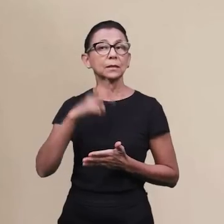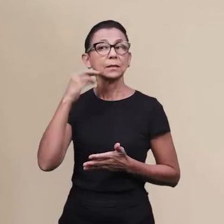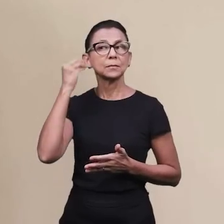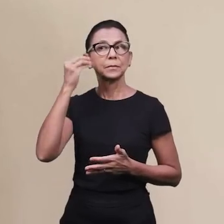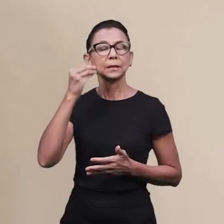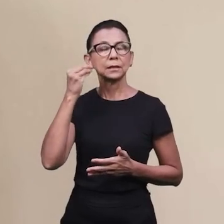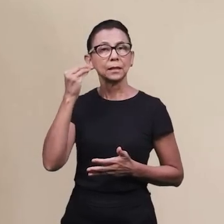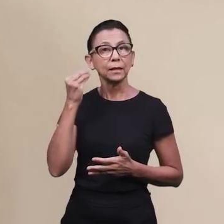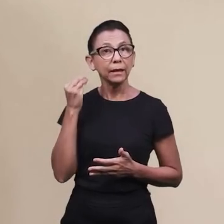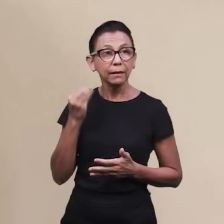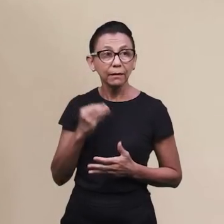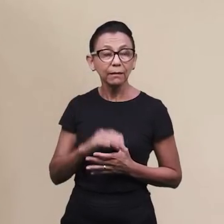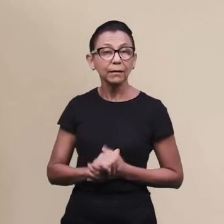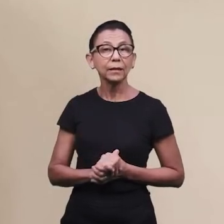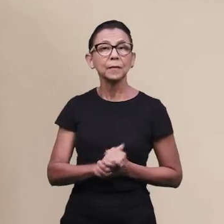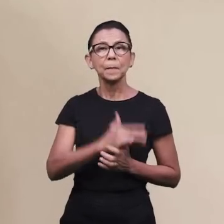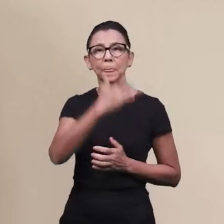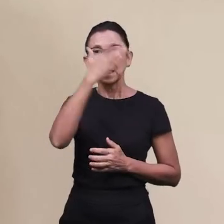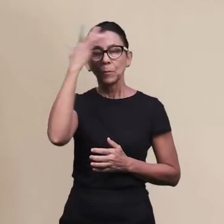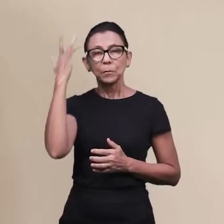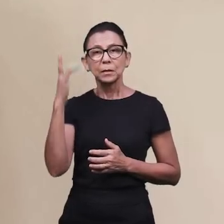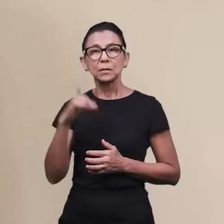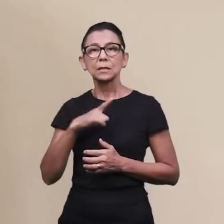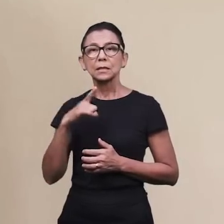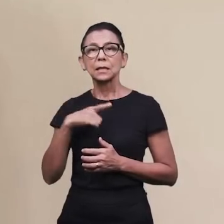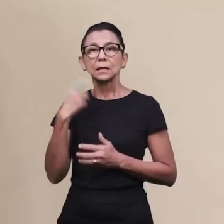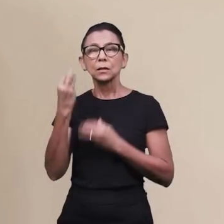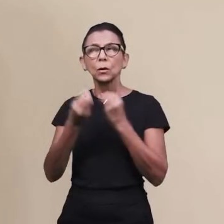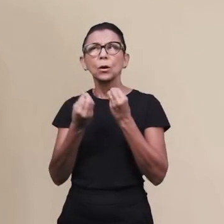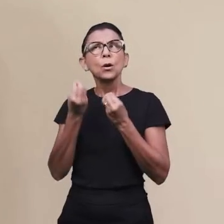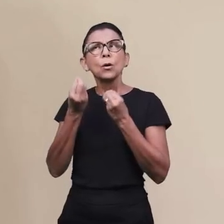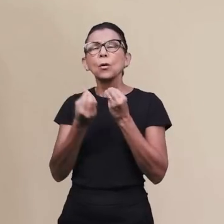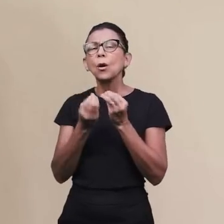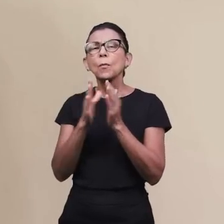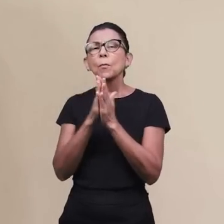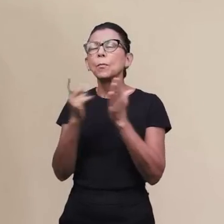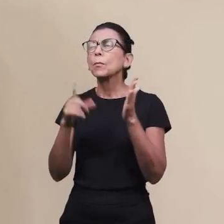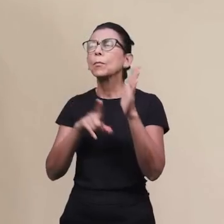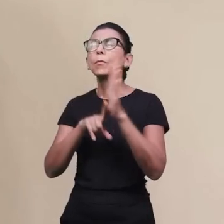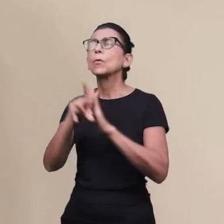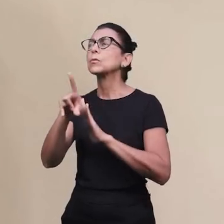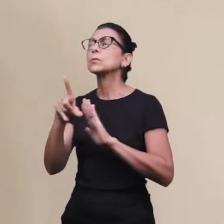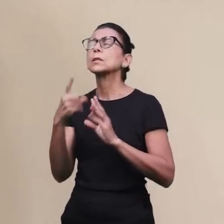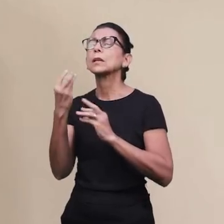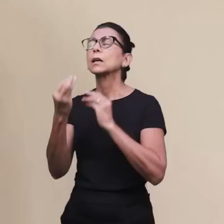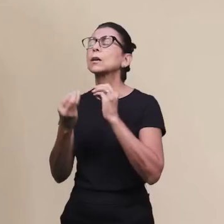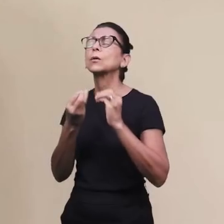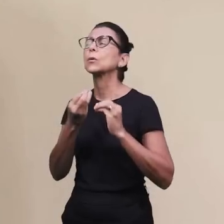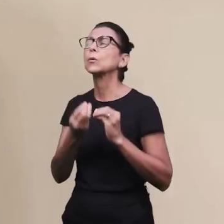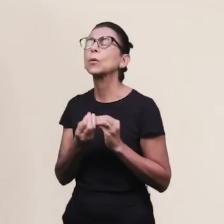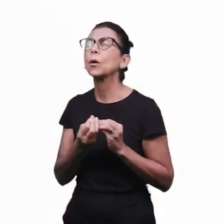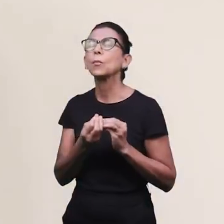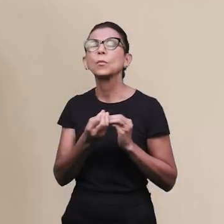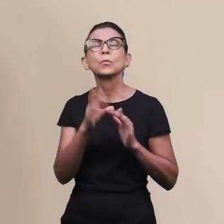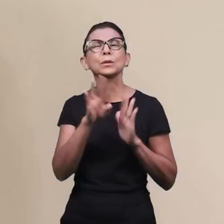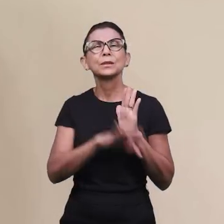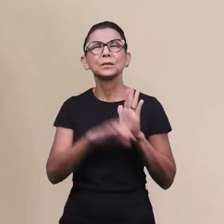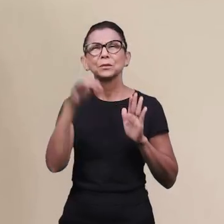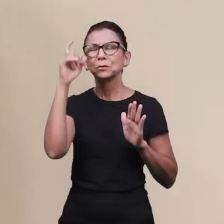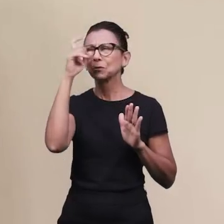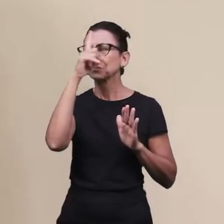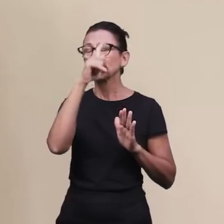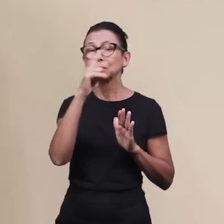elas querem ter experiência de consultar a palavra, mas aí não entendem bem os textos, né? Então a